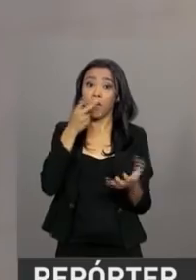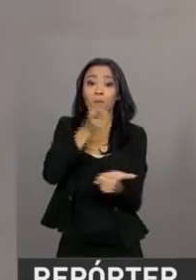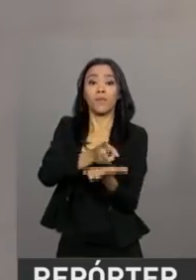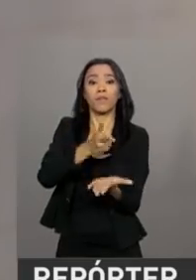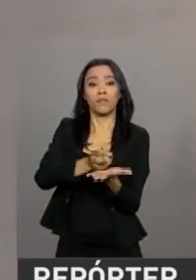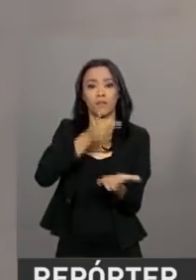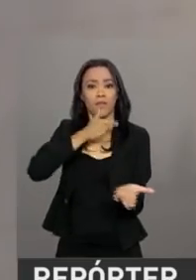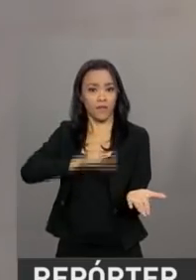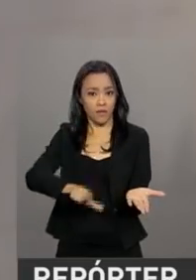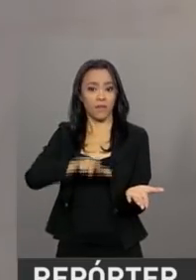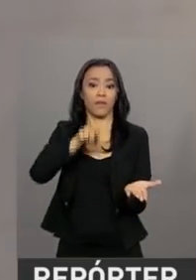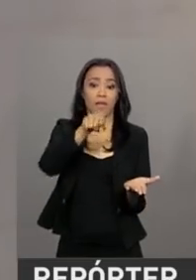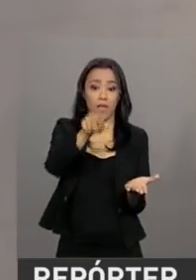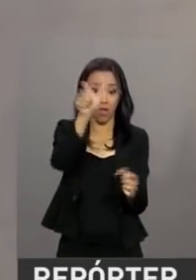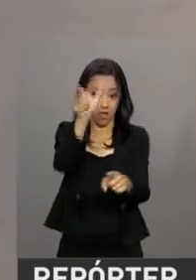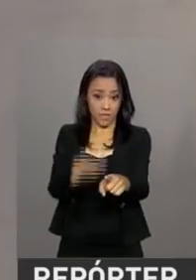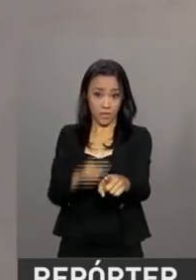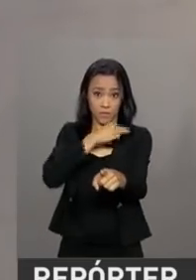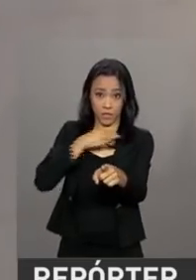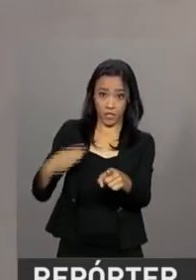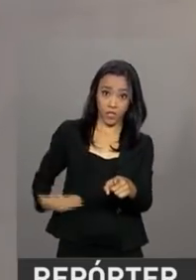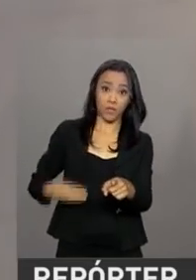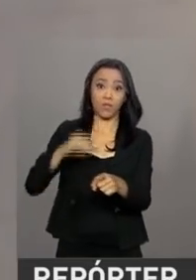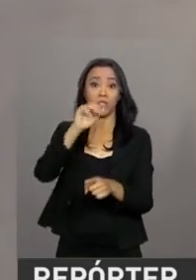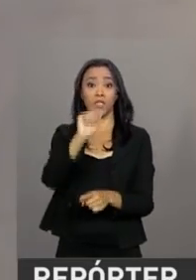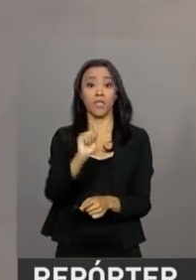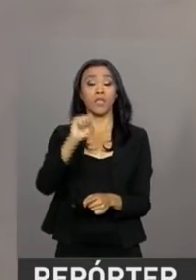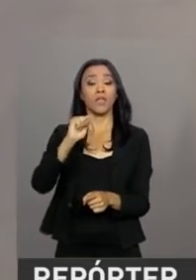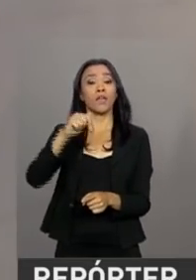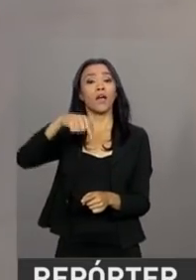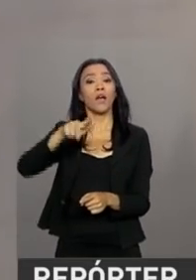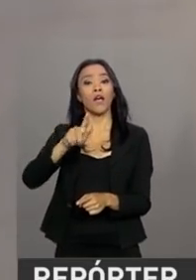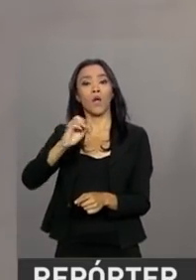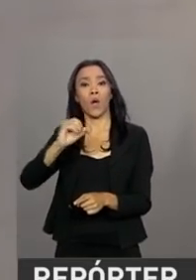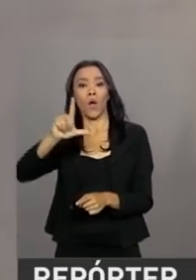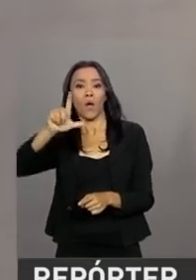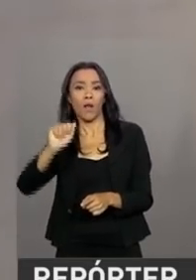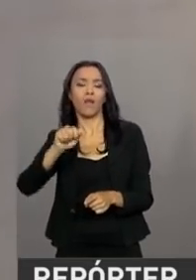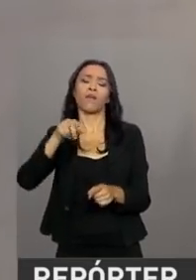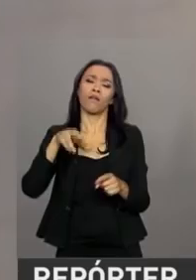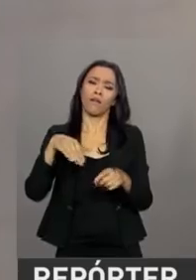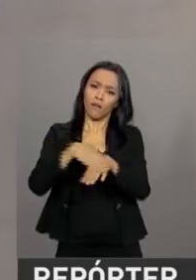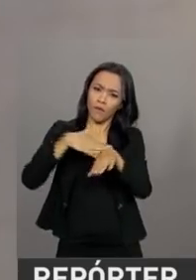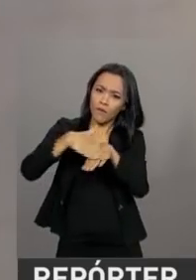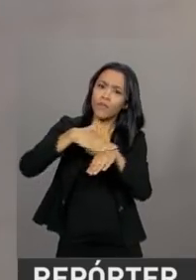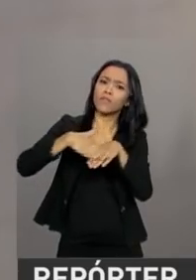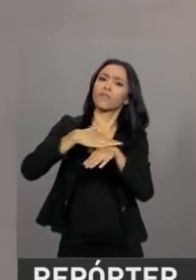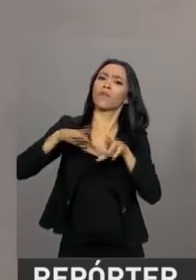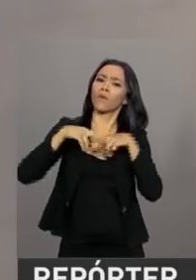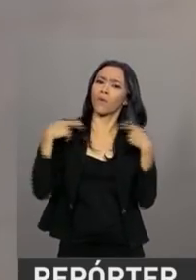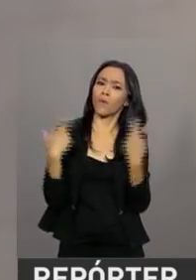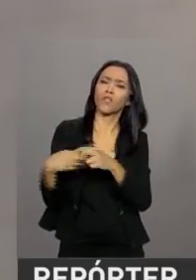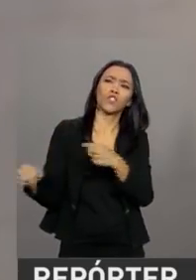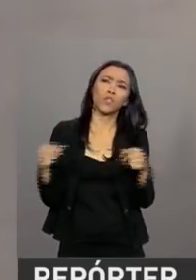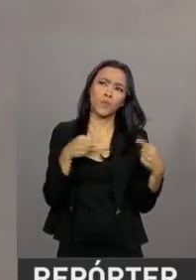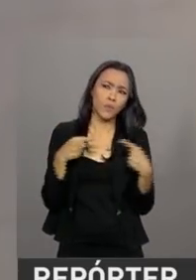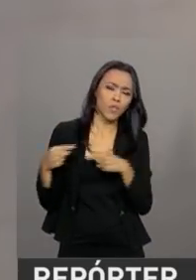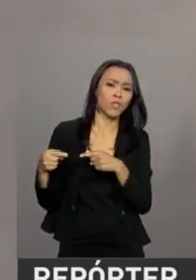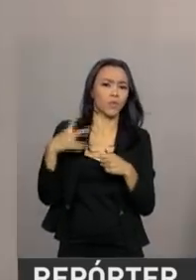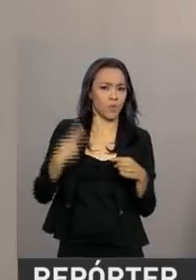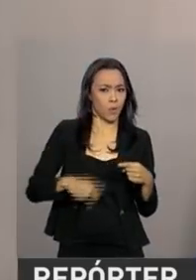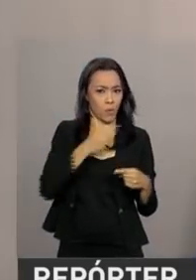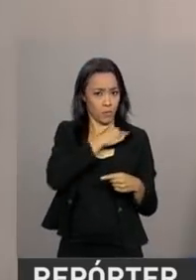o ministro de Angola falou com a imprensa após a reunião segundo ele foram discutidas com o ministro